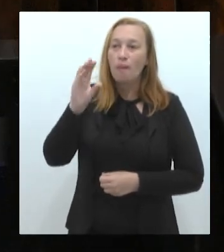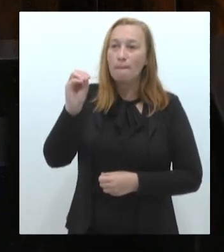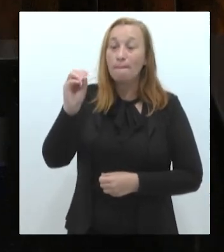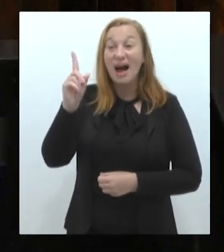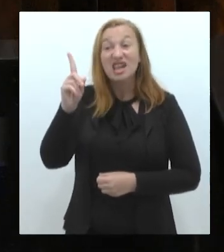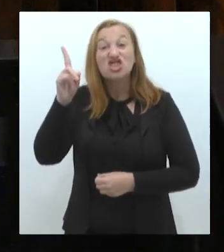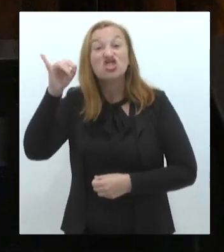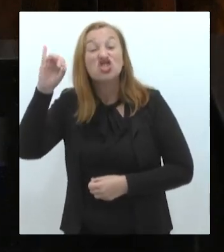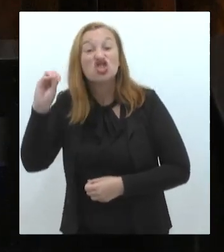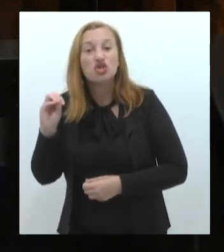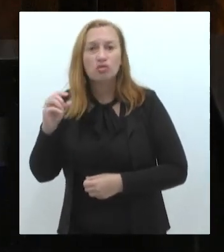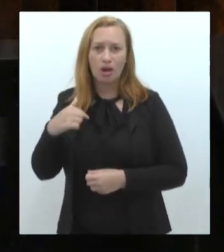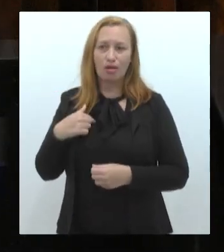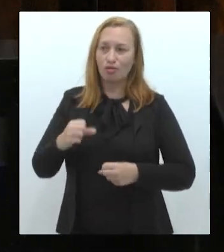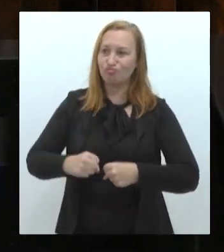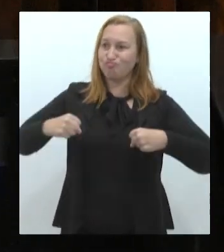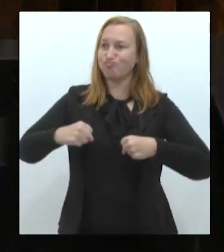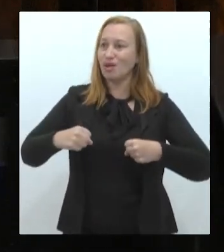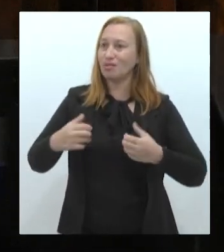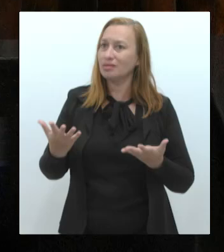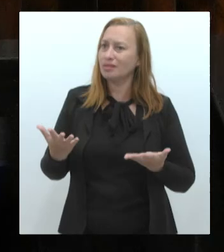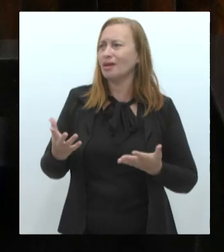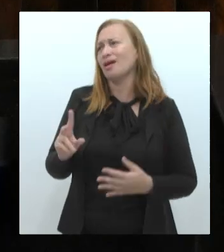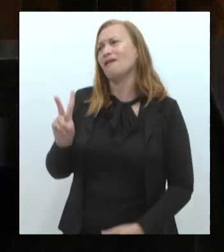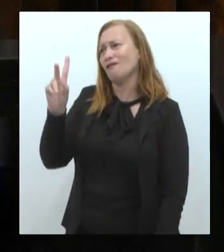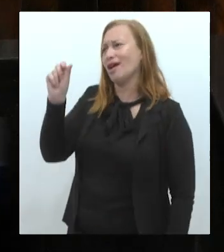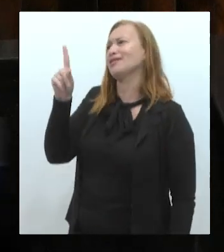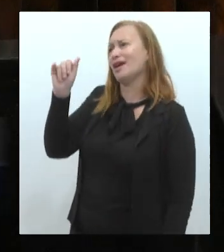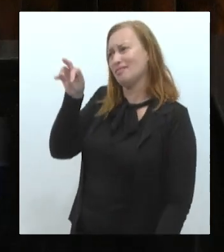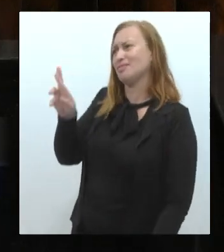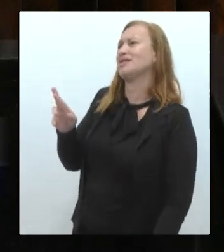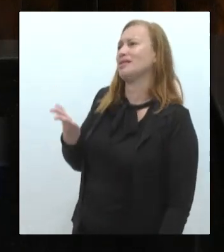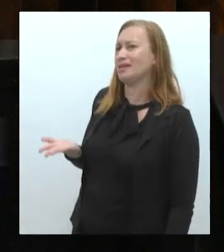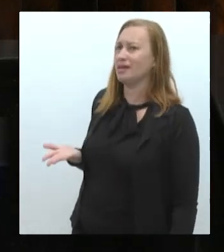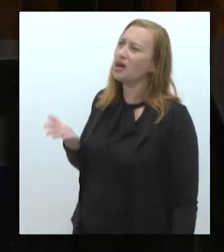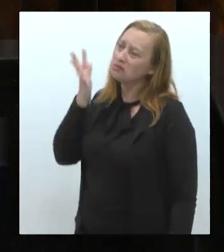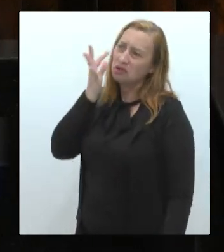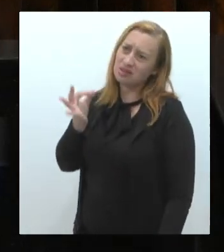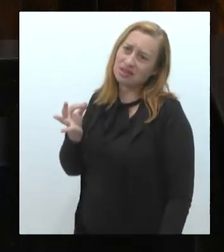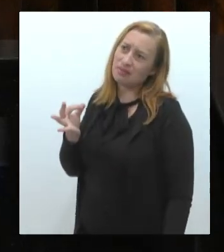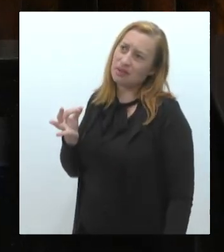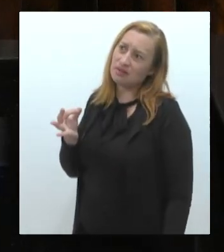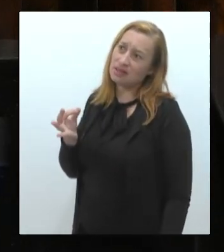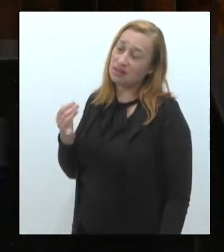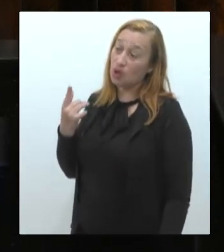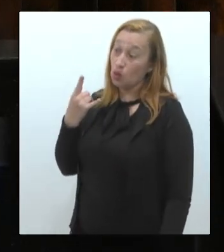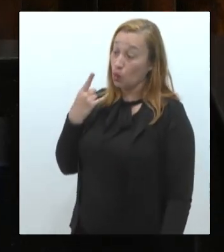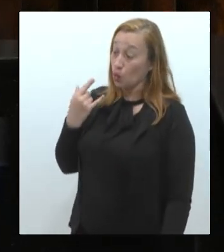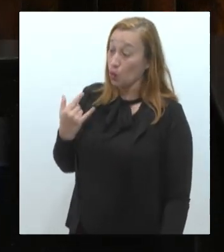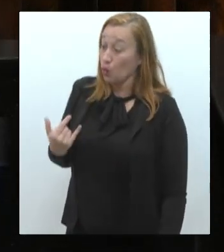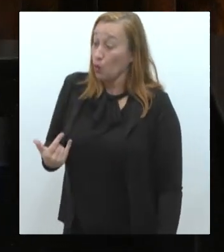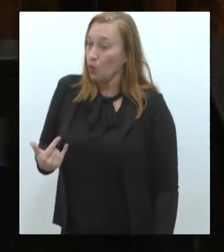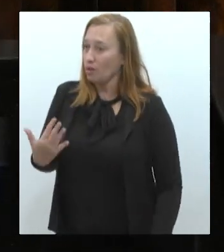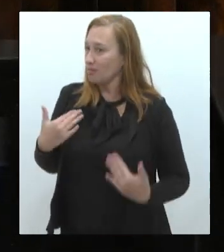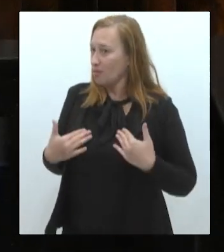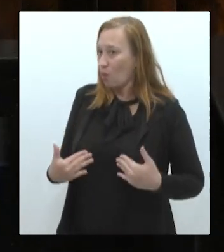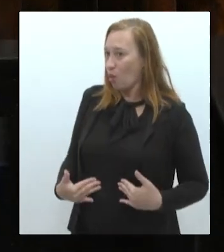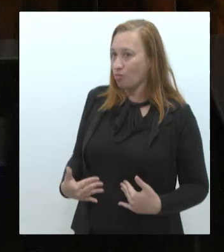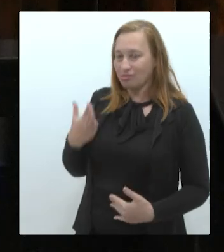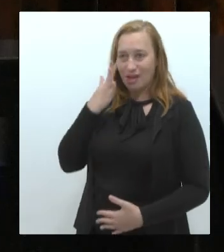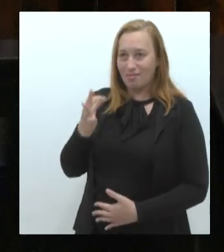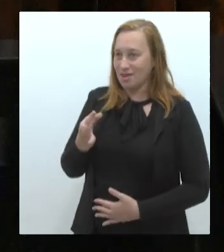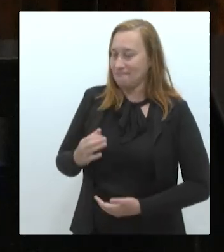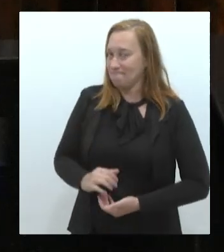falou o deputado bombadinho. Ô, Vladimir, eu não sabia que você tinha tara por mim, pelo meu corpo, pô. Não